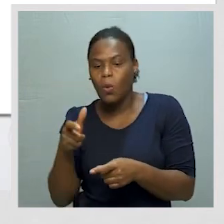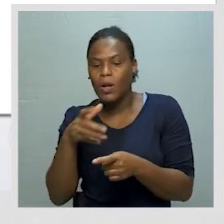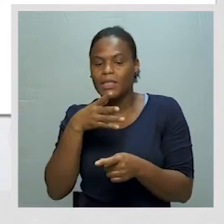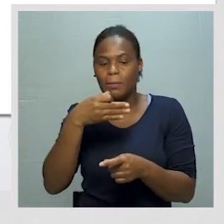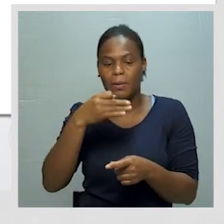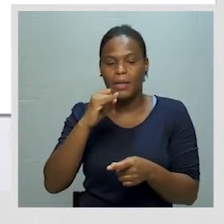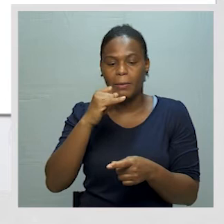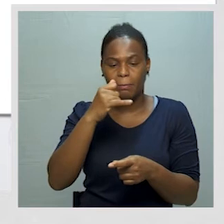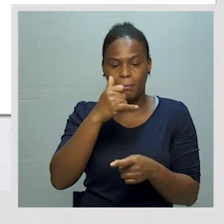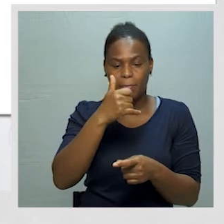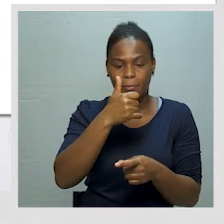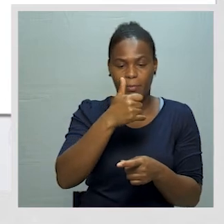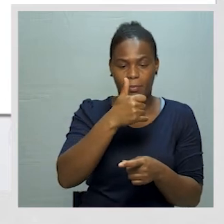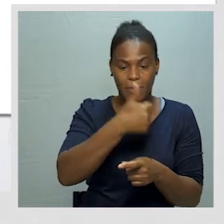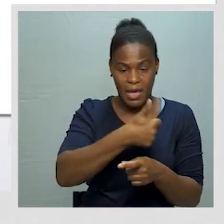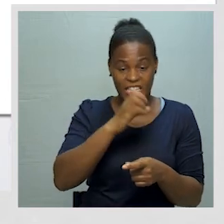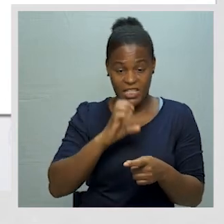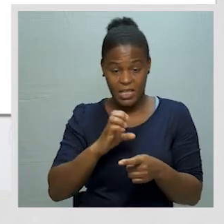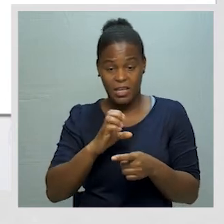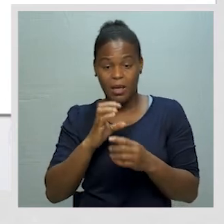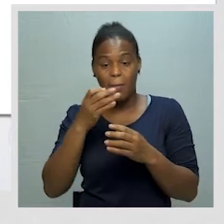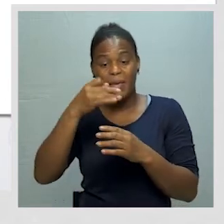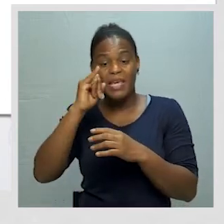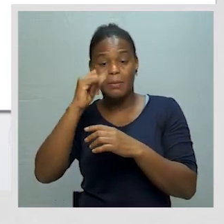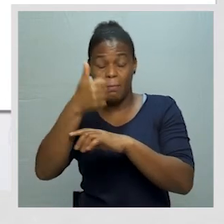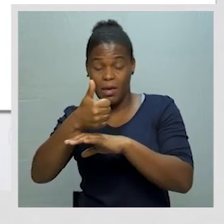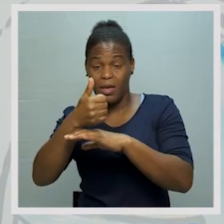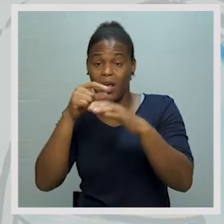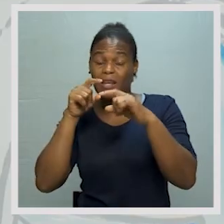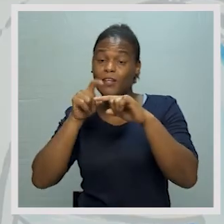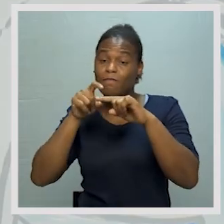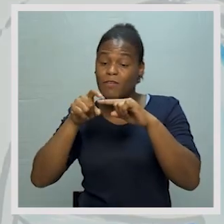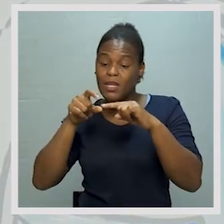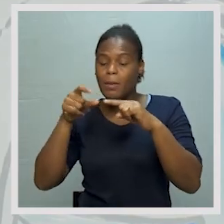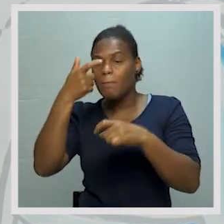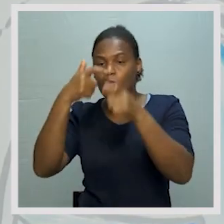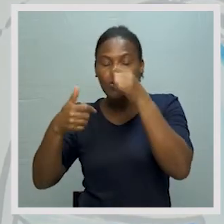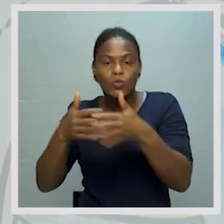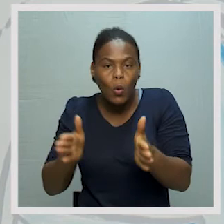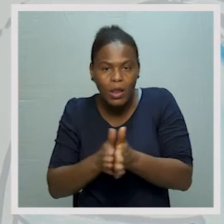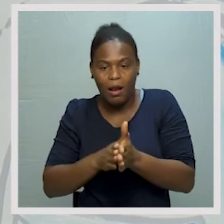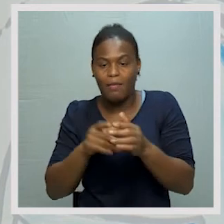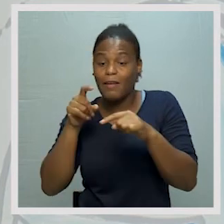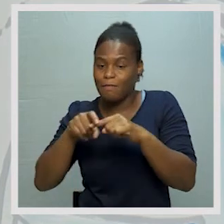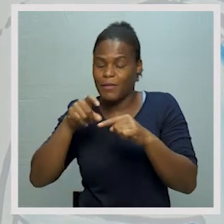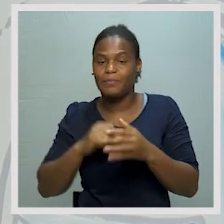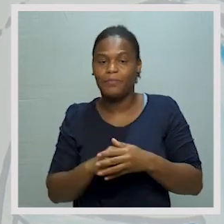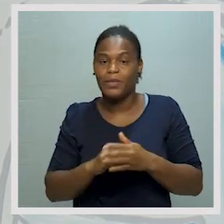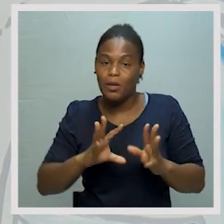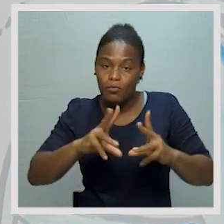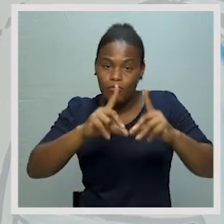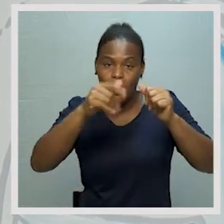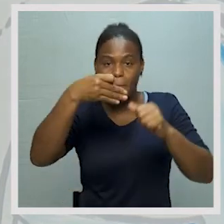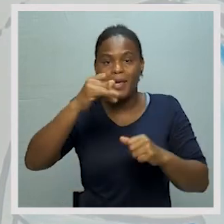capita é o Produto Interno Bruto a dividir pela população total. Nós temos ali a evolução